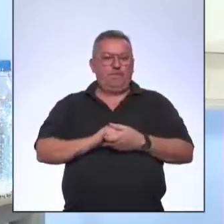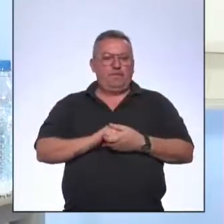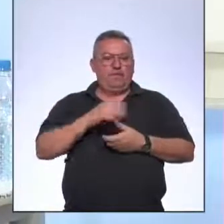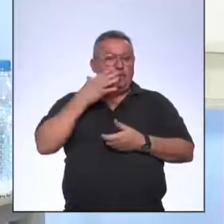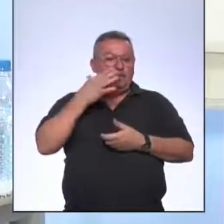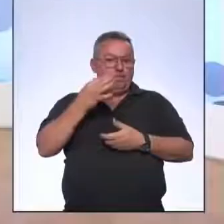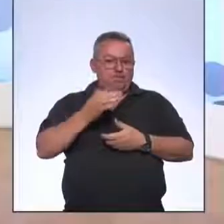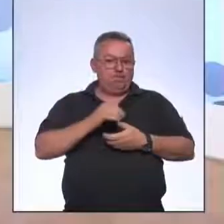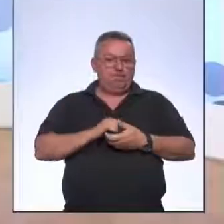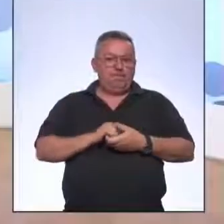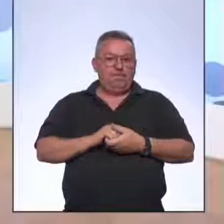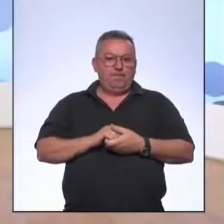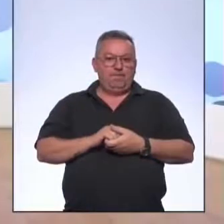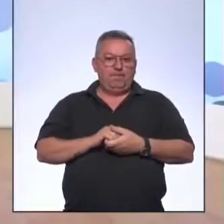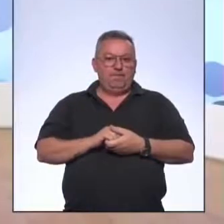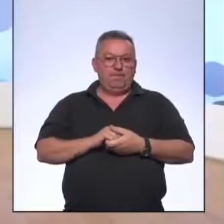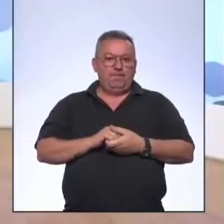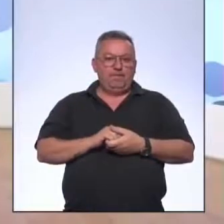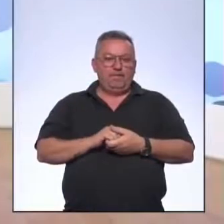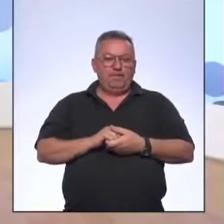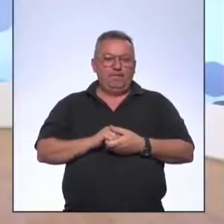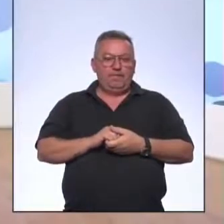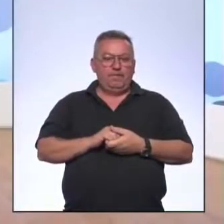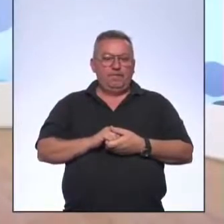presta atenção no vídeo